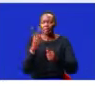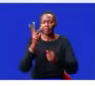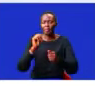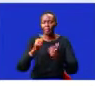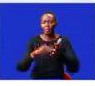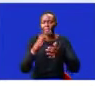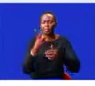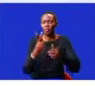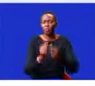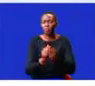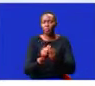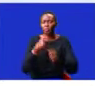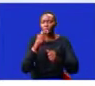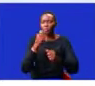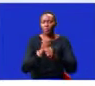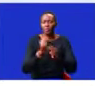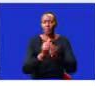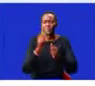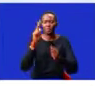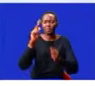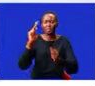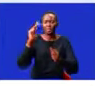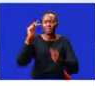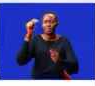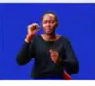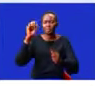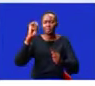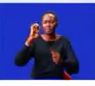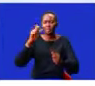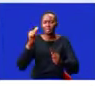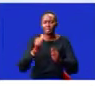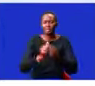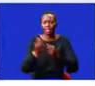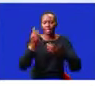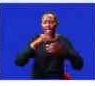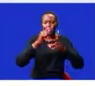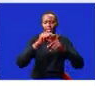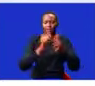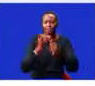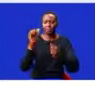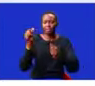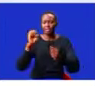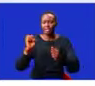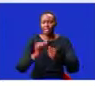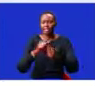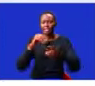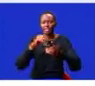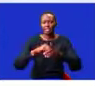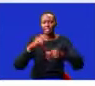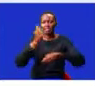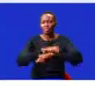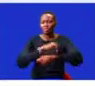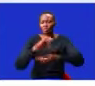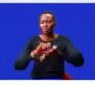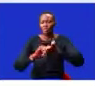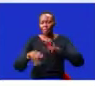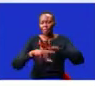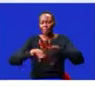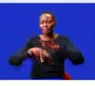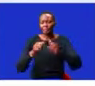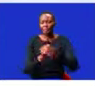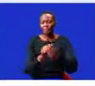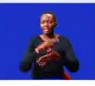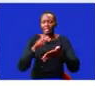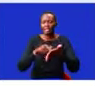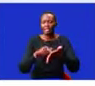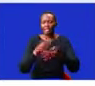notimo penjgo eko ma Kipsea donjie grade 7 junior secondary school ma bende nitiere skundego eko mag primary.